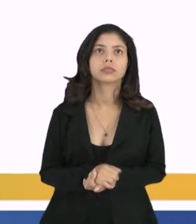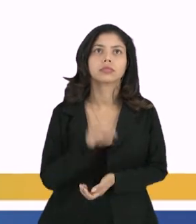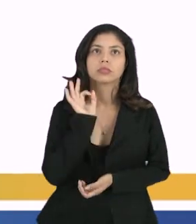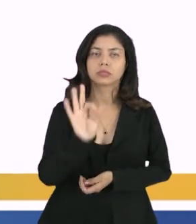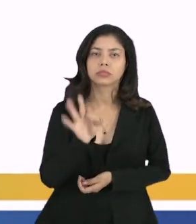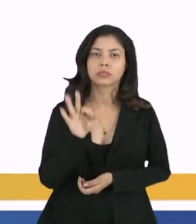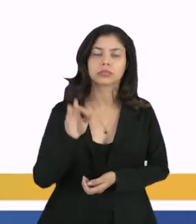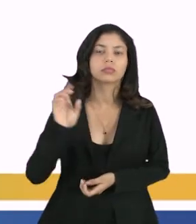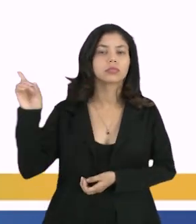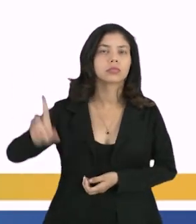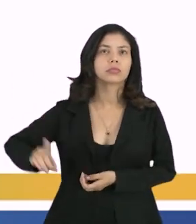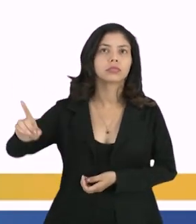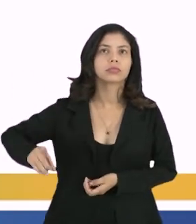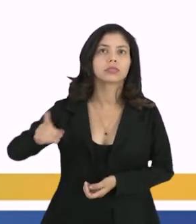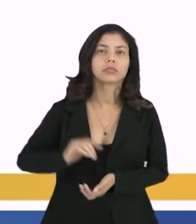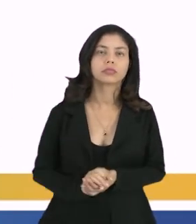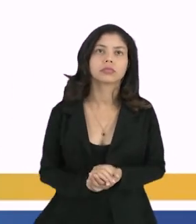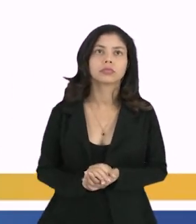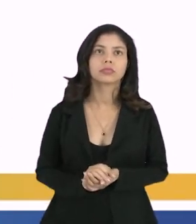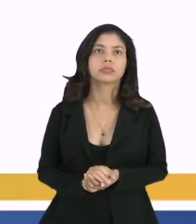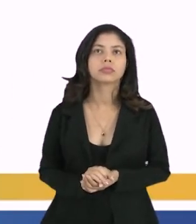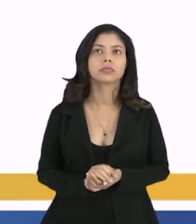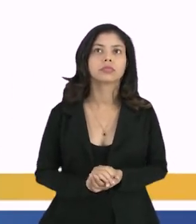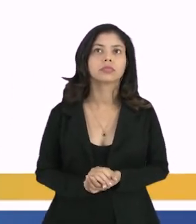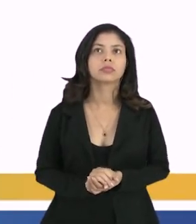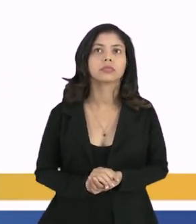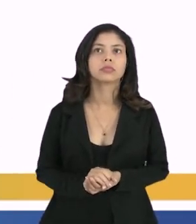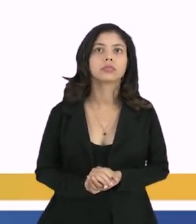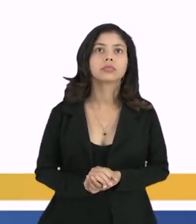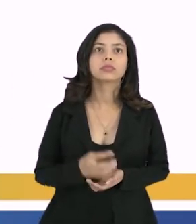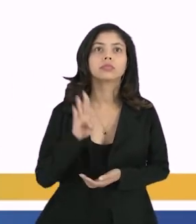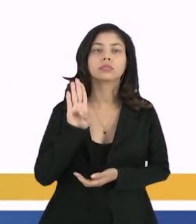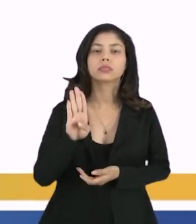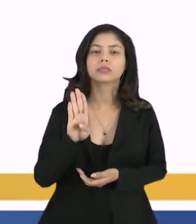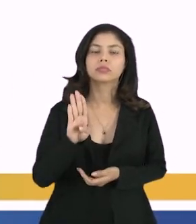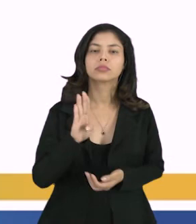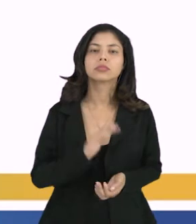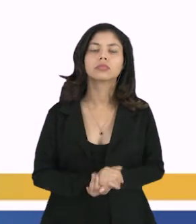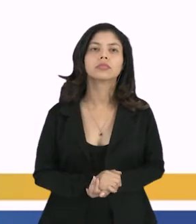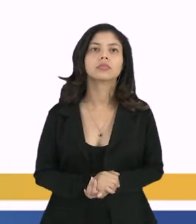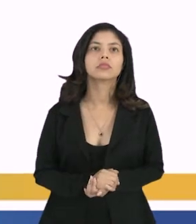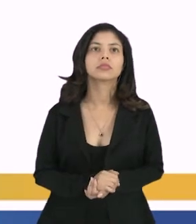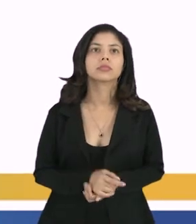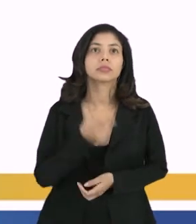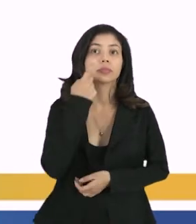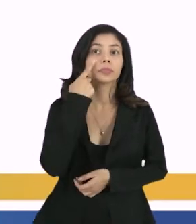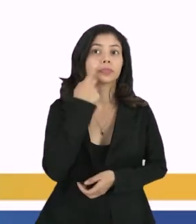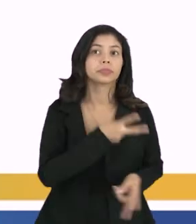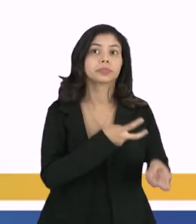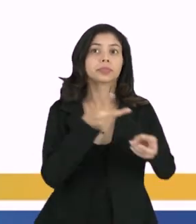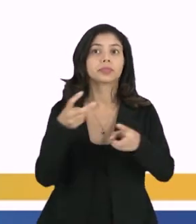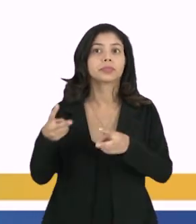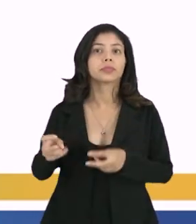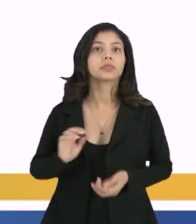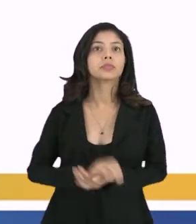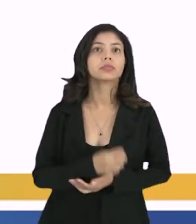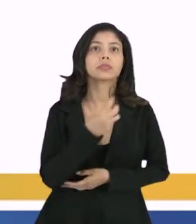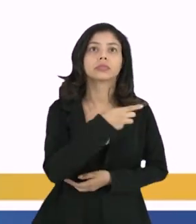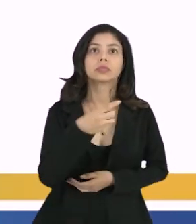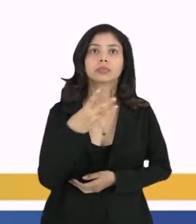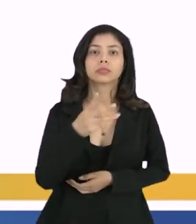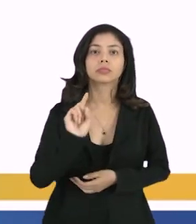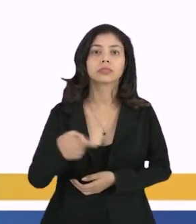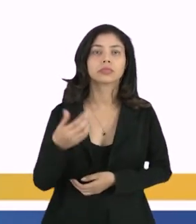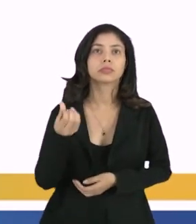o que está do lado direito, então é solução. Na letra B, gente, ele quer que eu verifique se menos 3 e 6 é